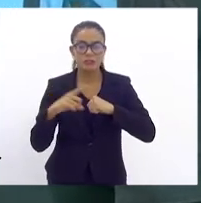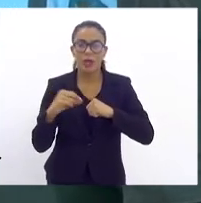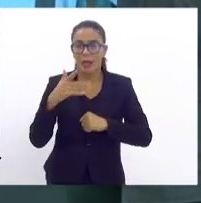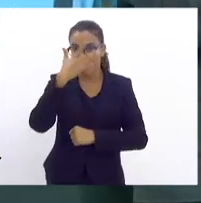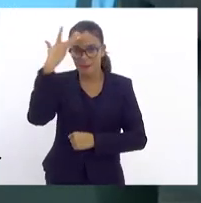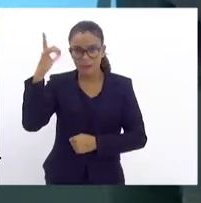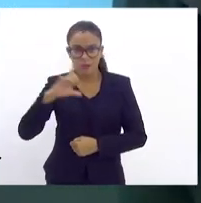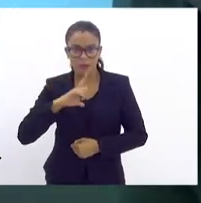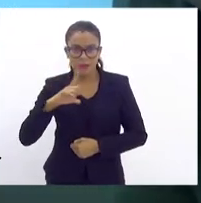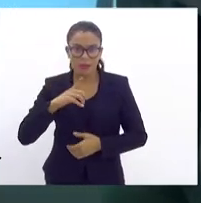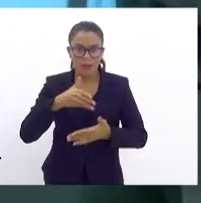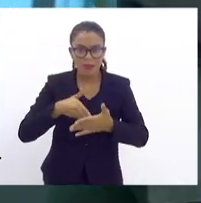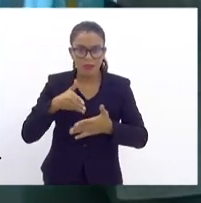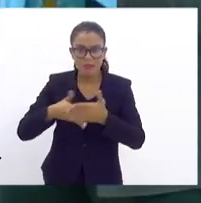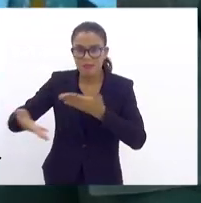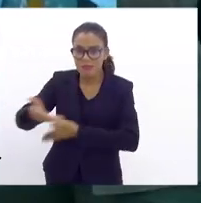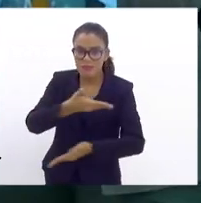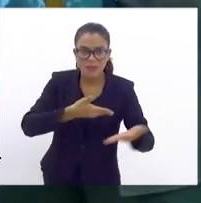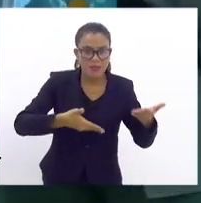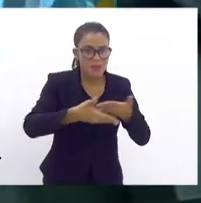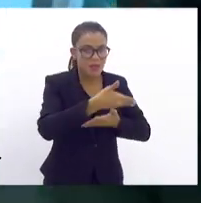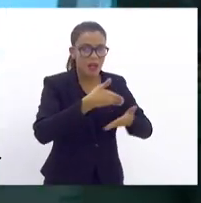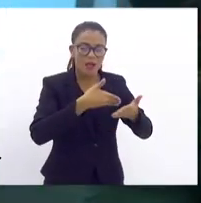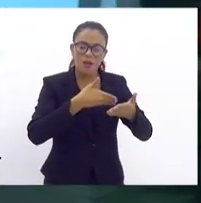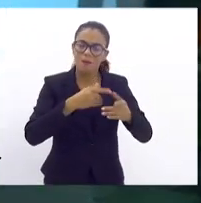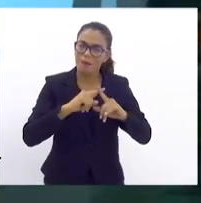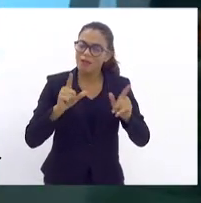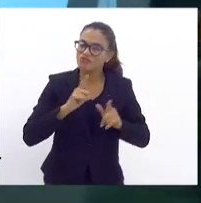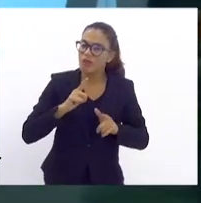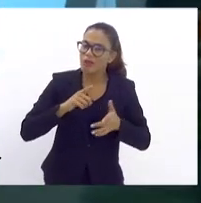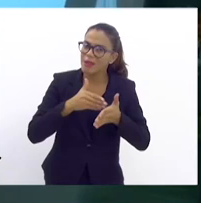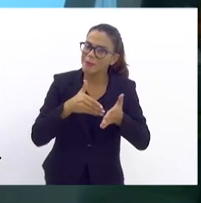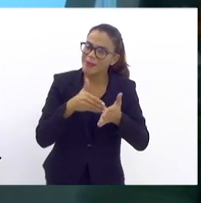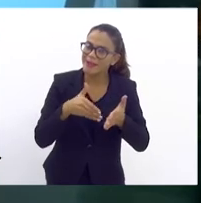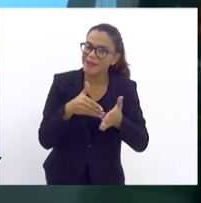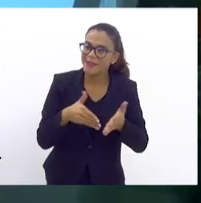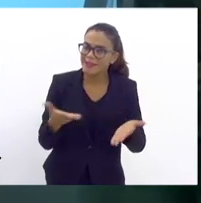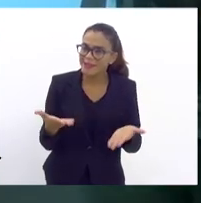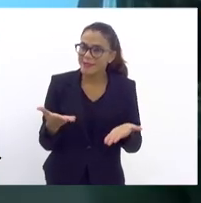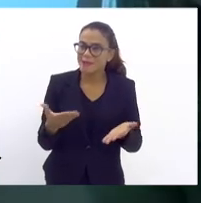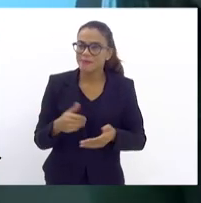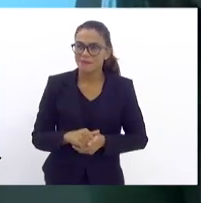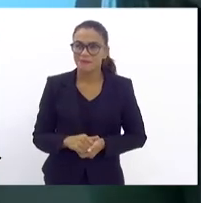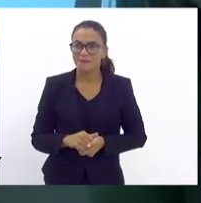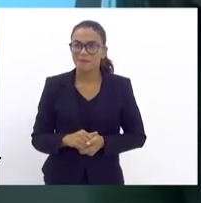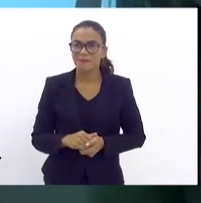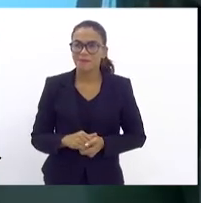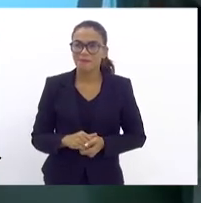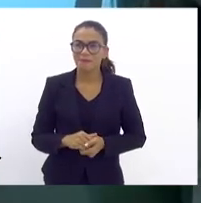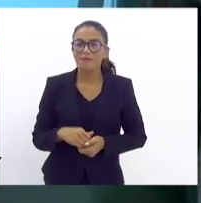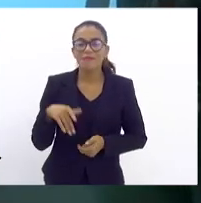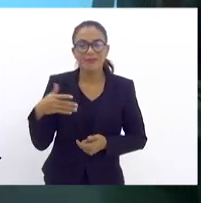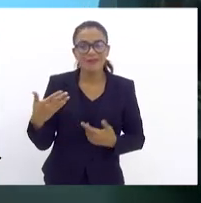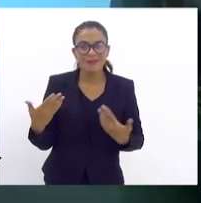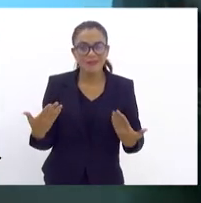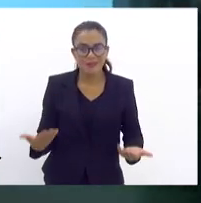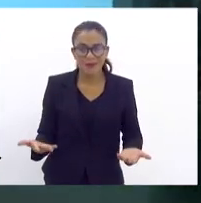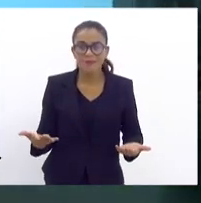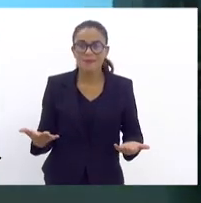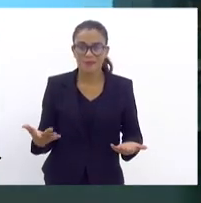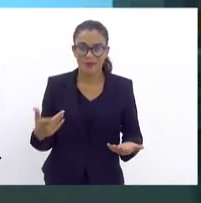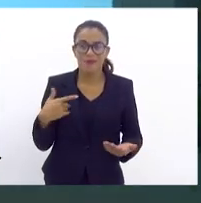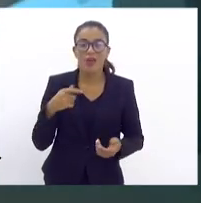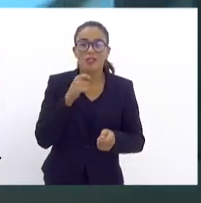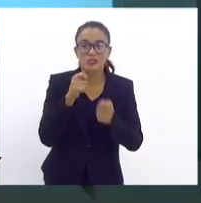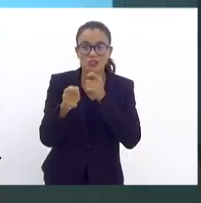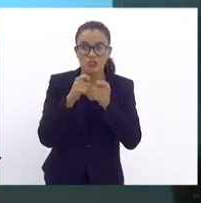ela tem uma dificuldade na interação com barreiras pode passar então assim foi